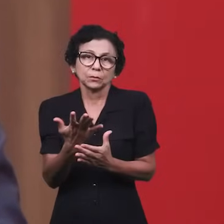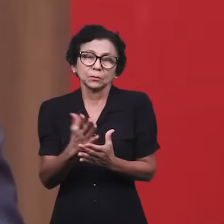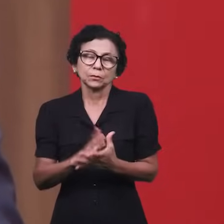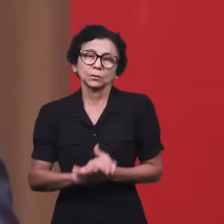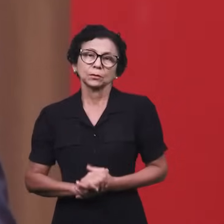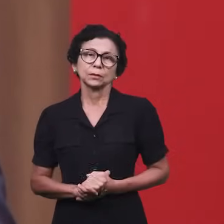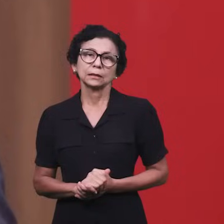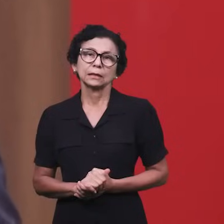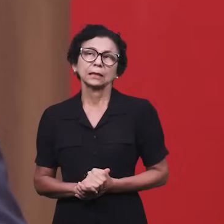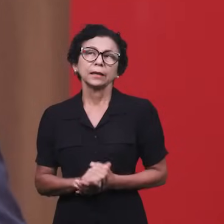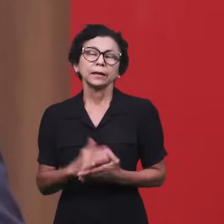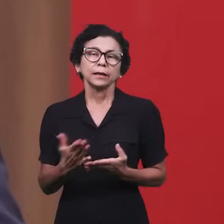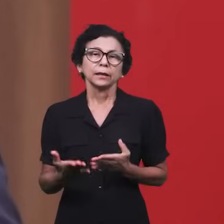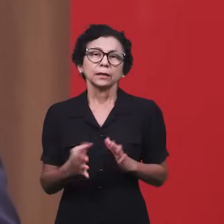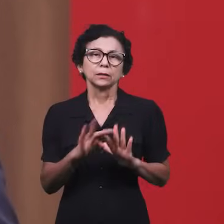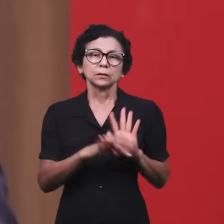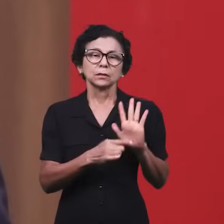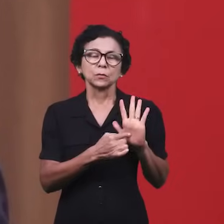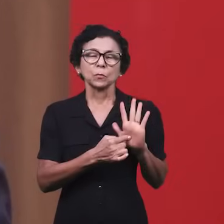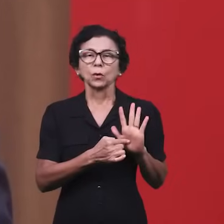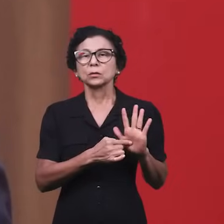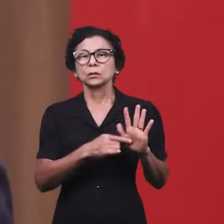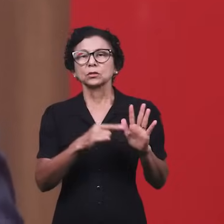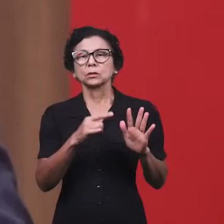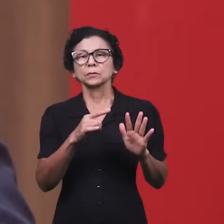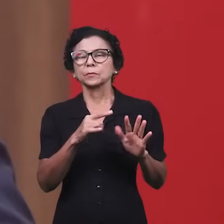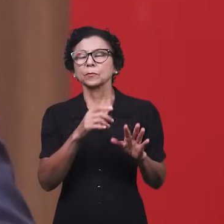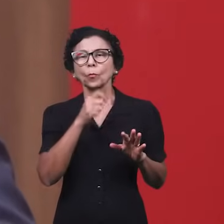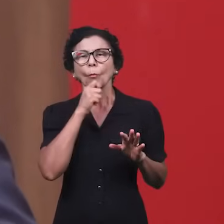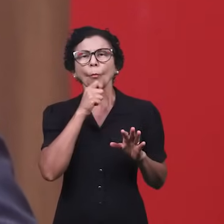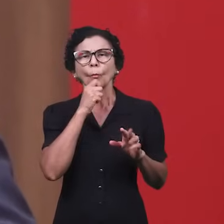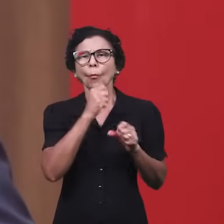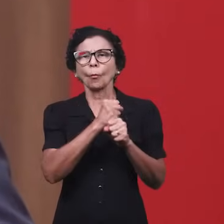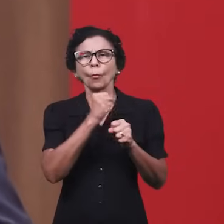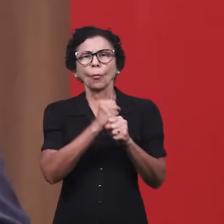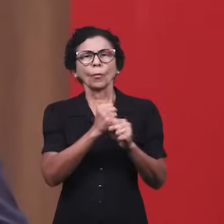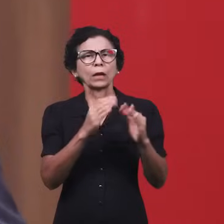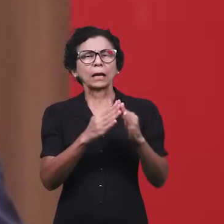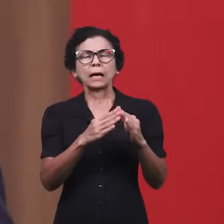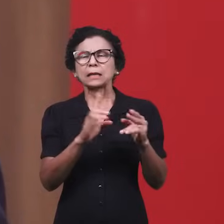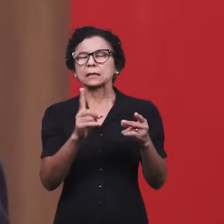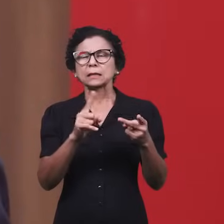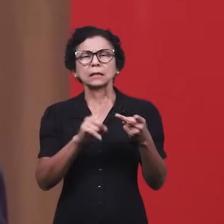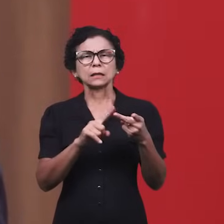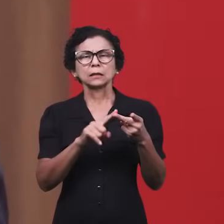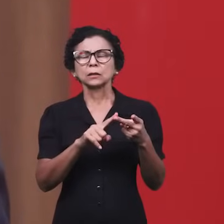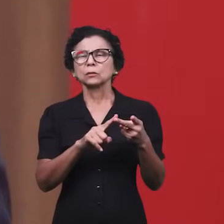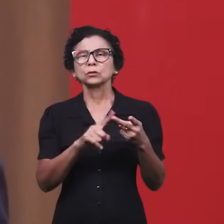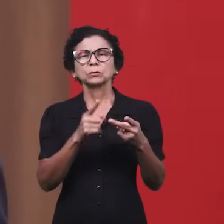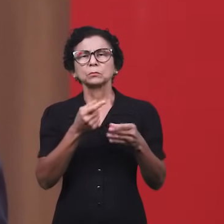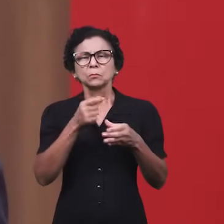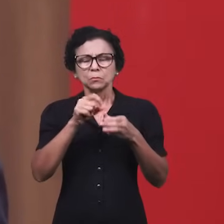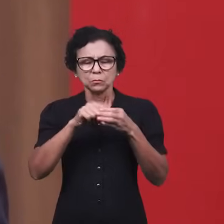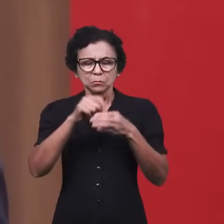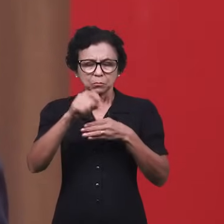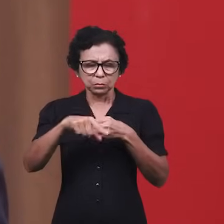construir casa de não de não plantar né de de de de habitar em tendas né